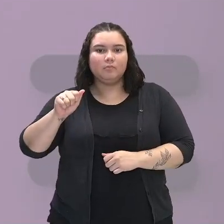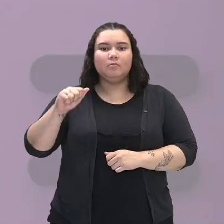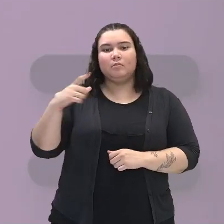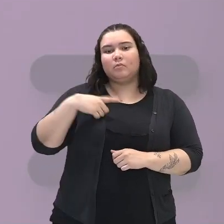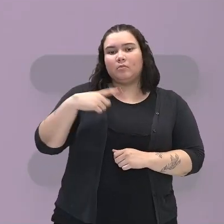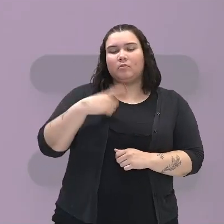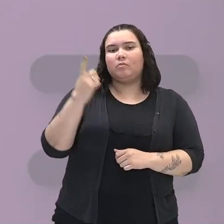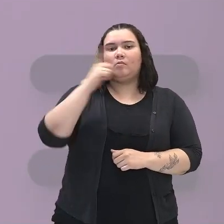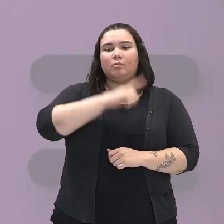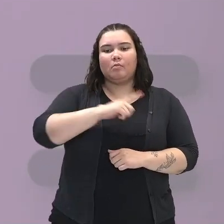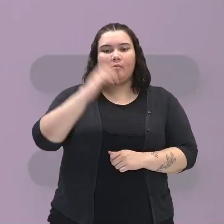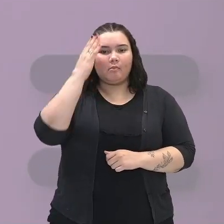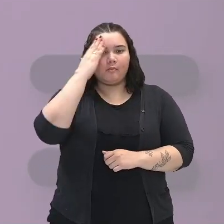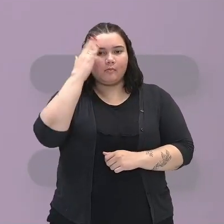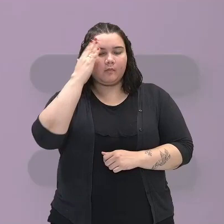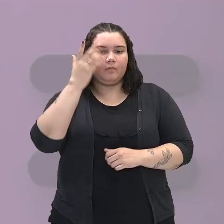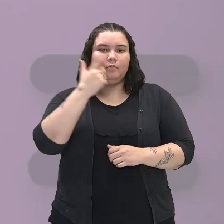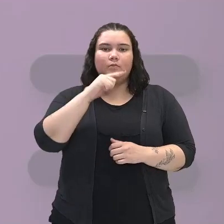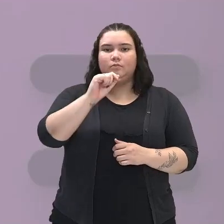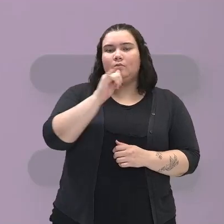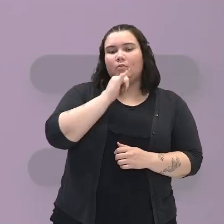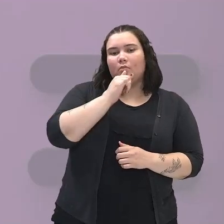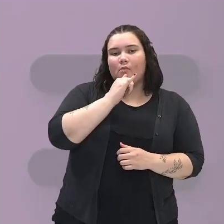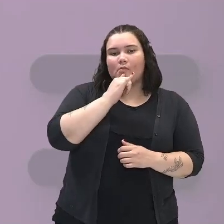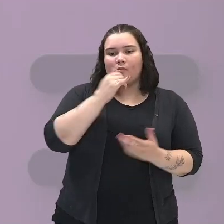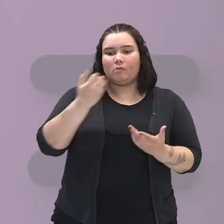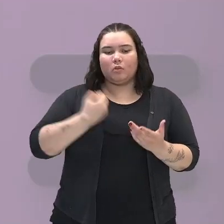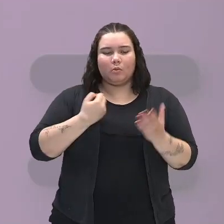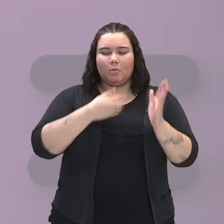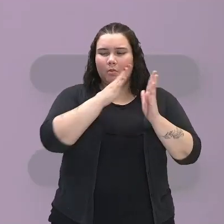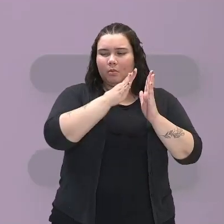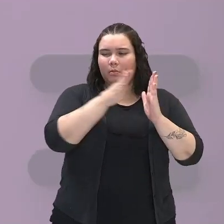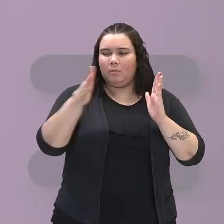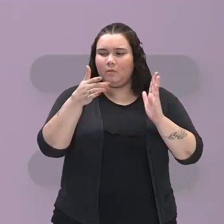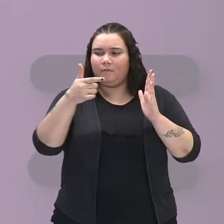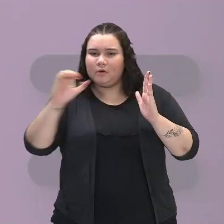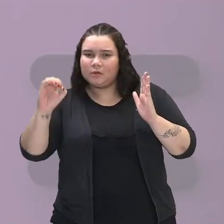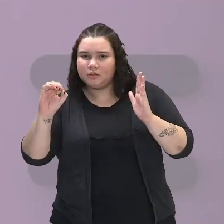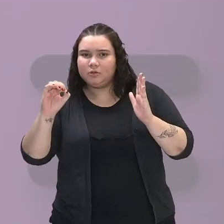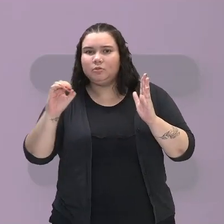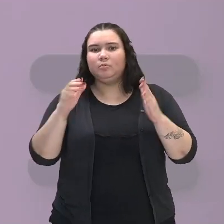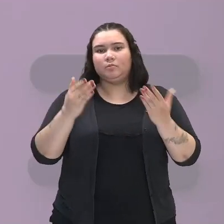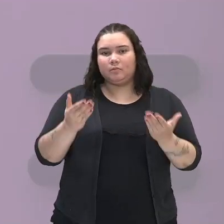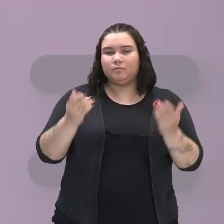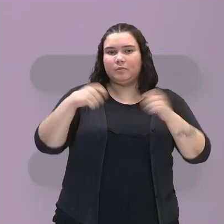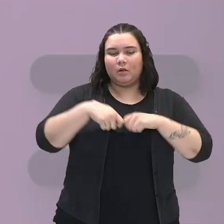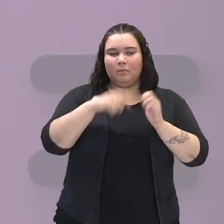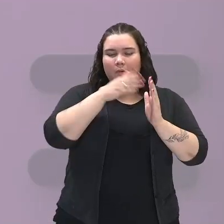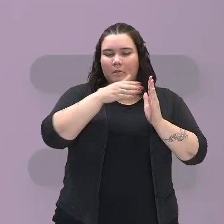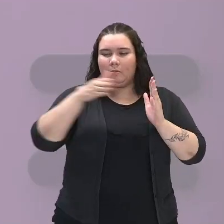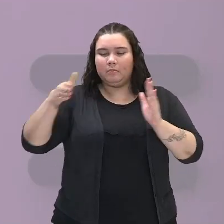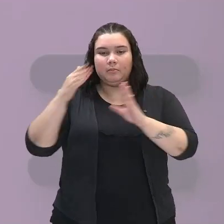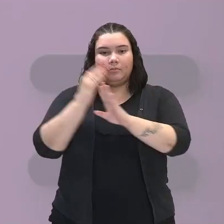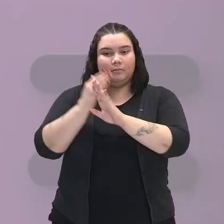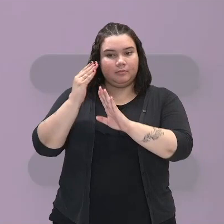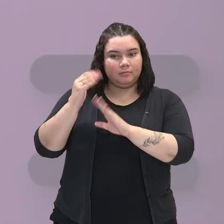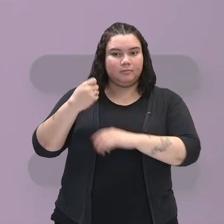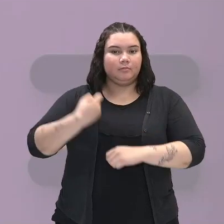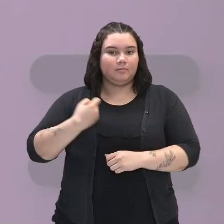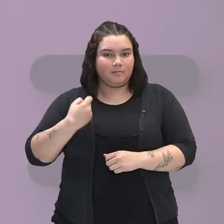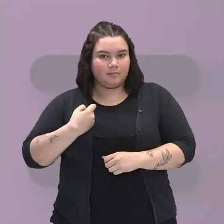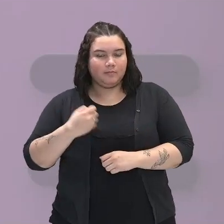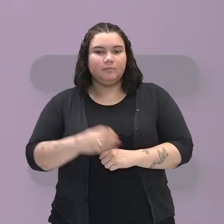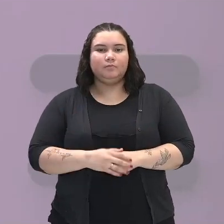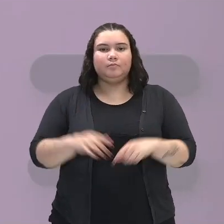consegue definir quem é, por exemplo, o 20º termo, quem é o 30º termo, né? Vimos a